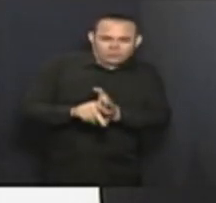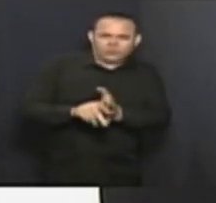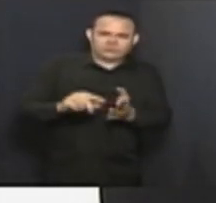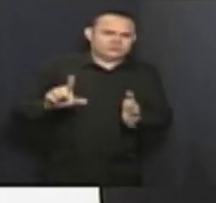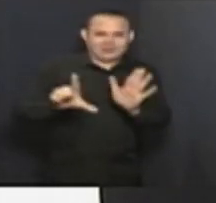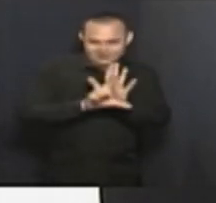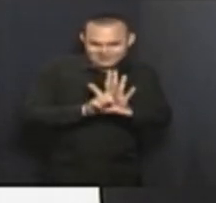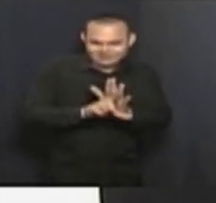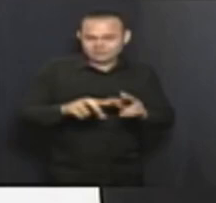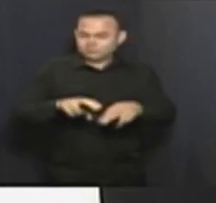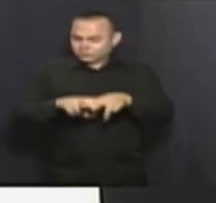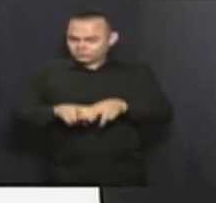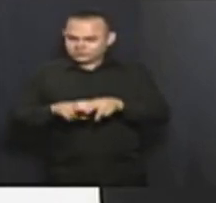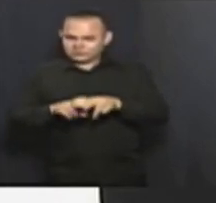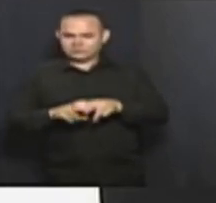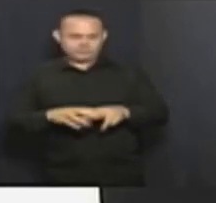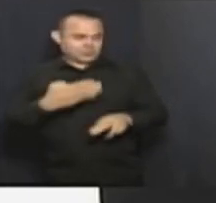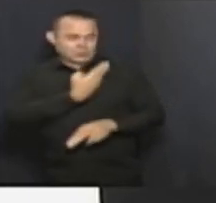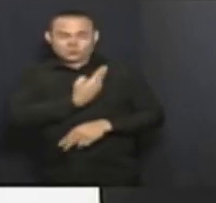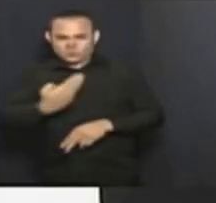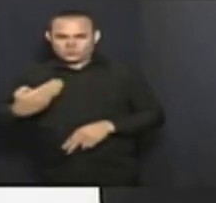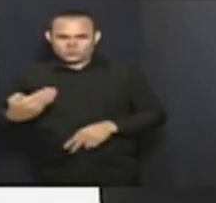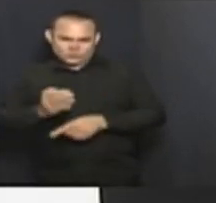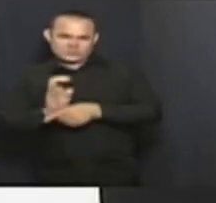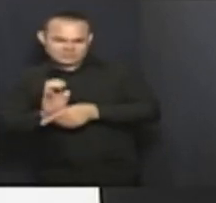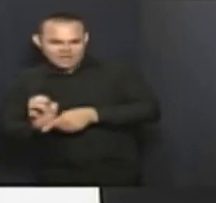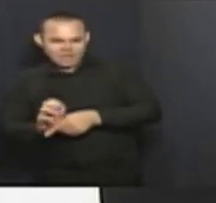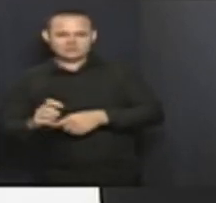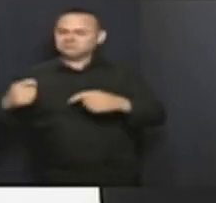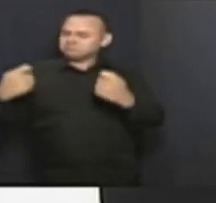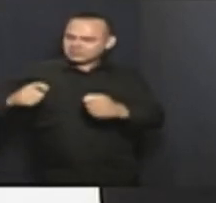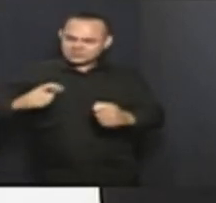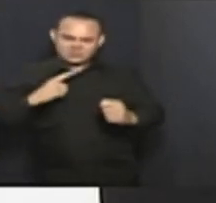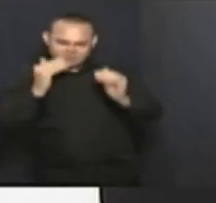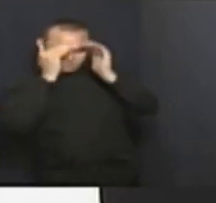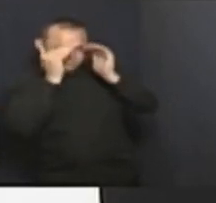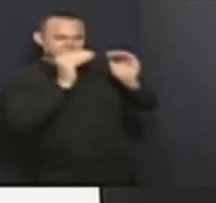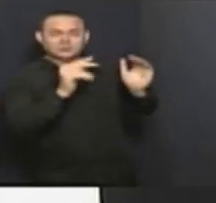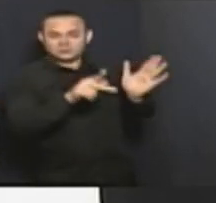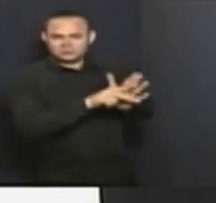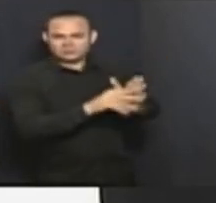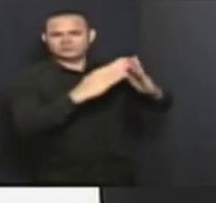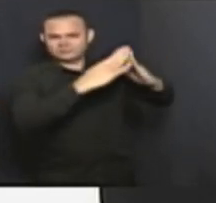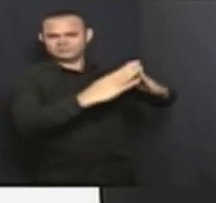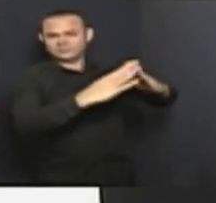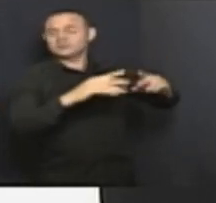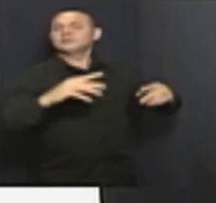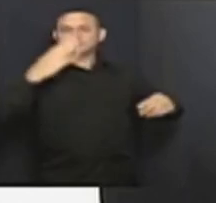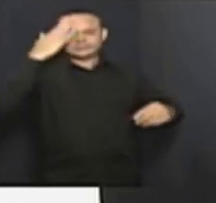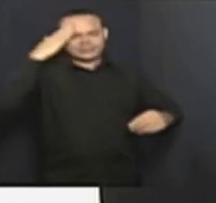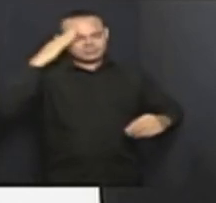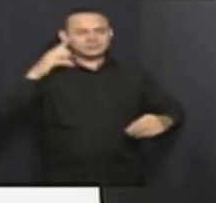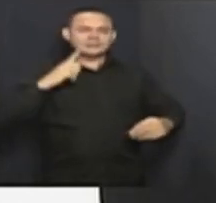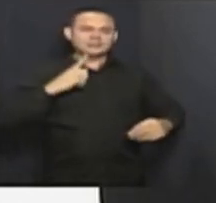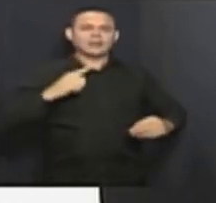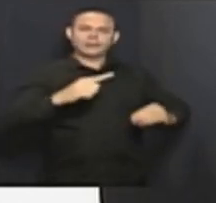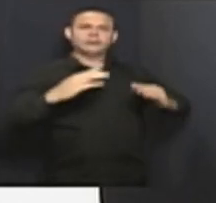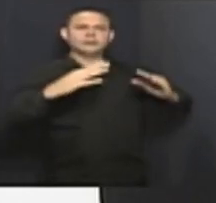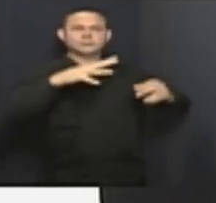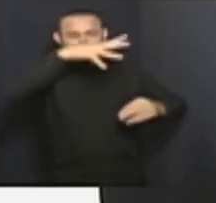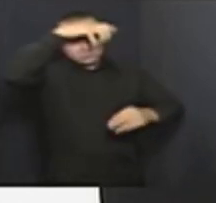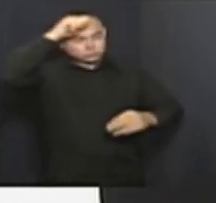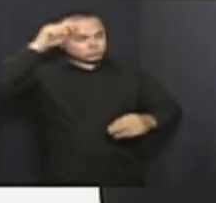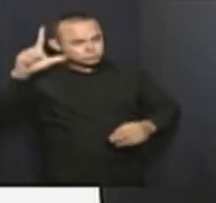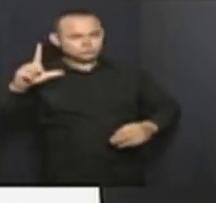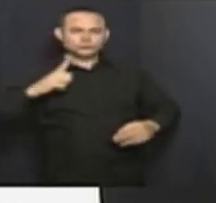garantir habitação as pessoas já se disse aqui que mato grosso do sul tem um déficit habitacional muito grande